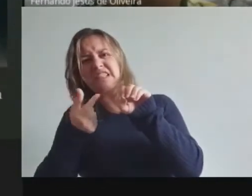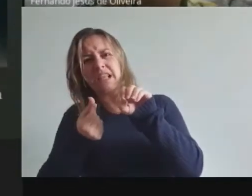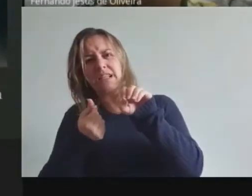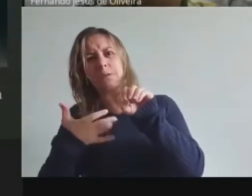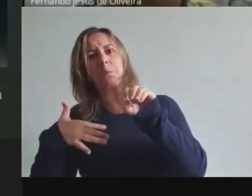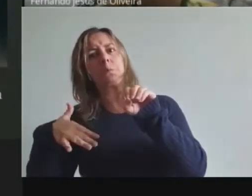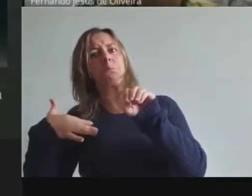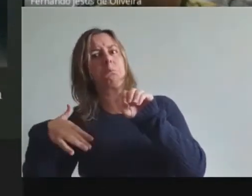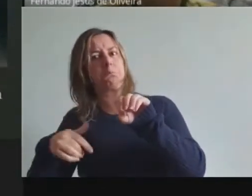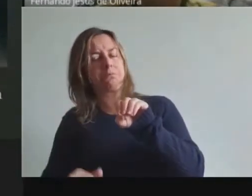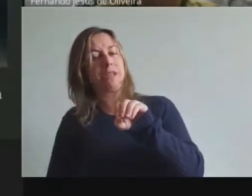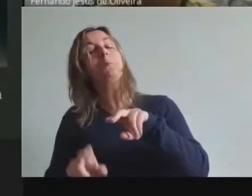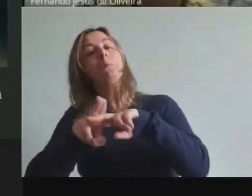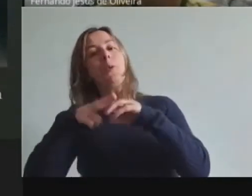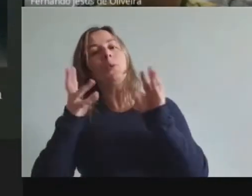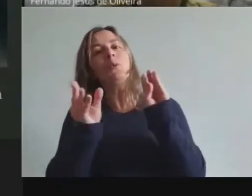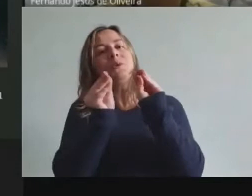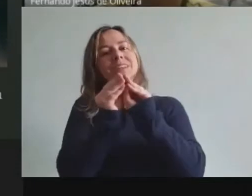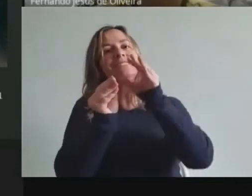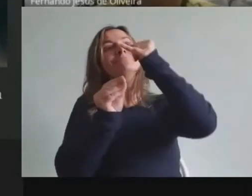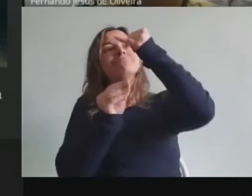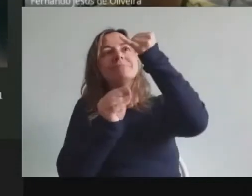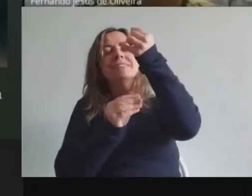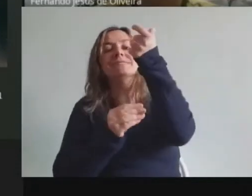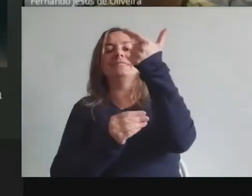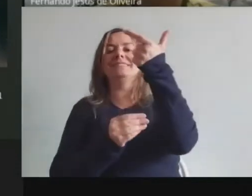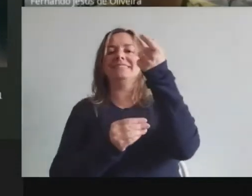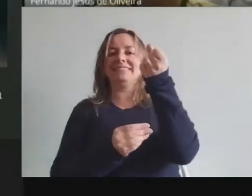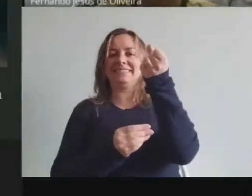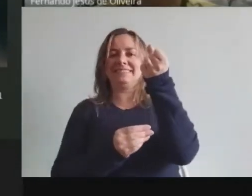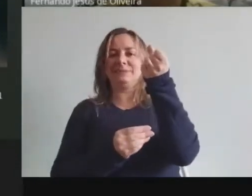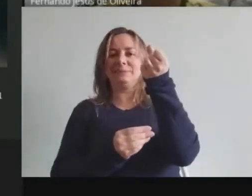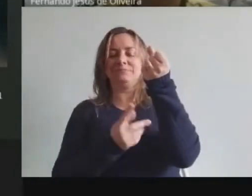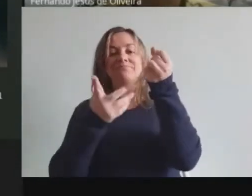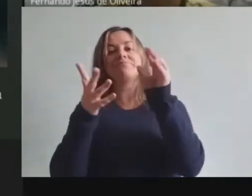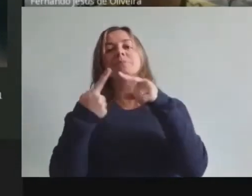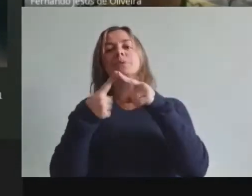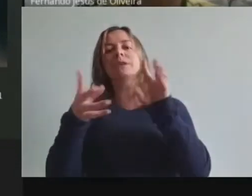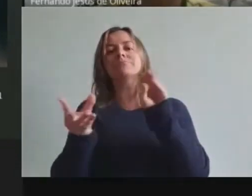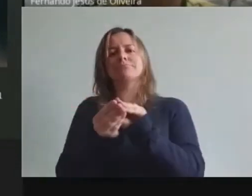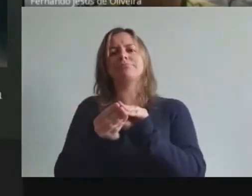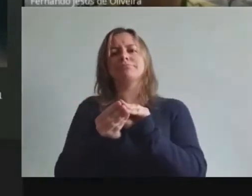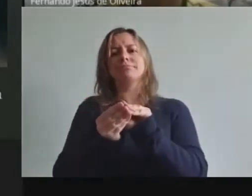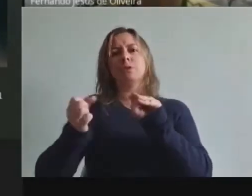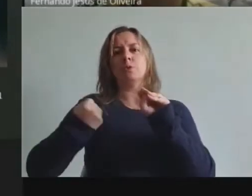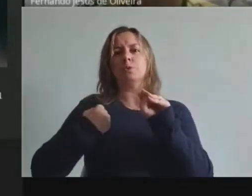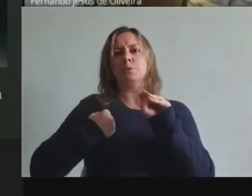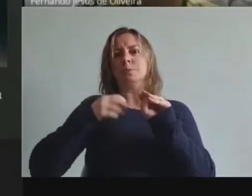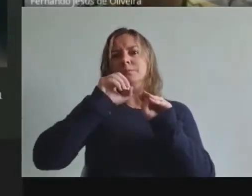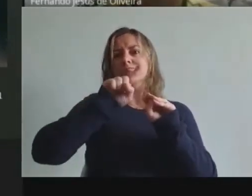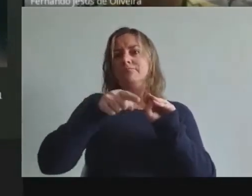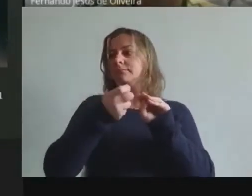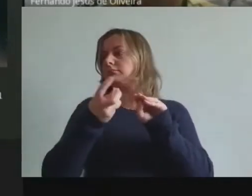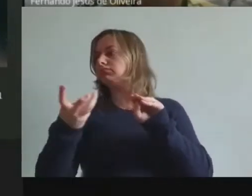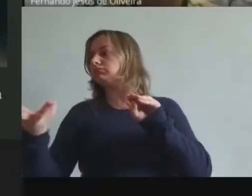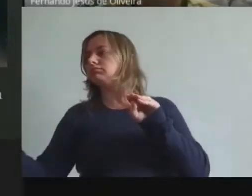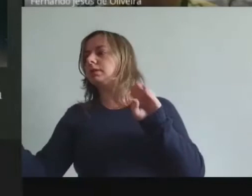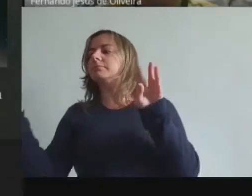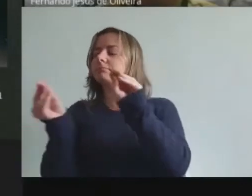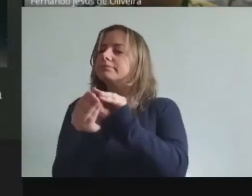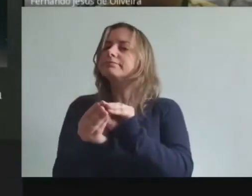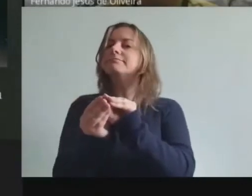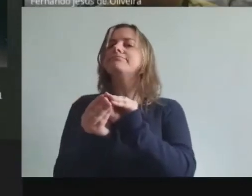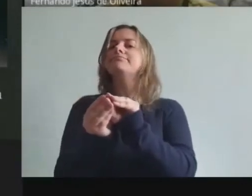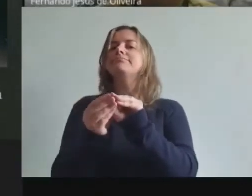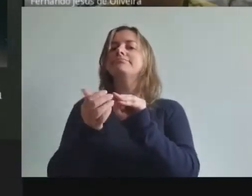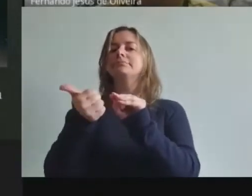Então, na verdade, a gente vai usar a potência de 10 justamente para a gente suprimir essas casas depois da vírgula, né? Quando é